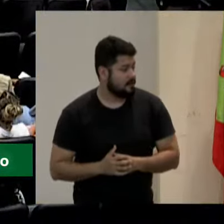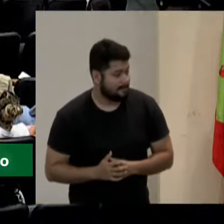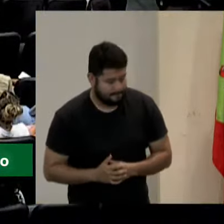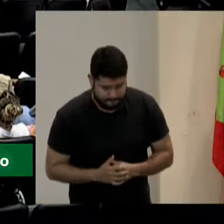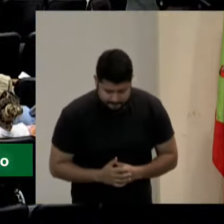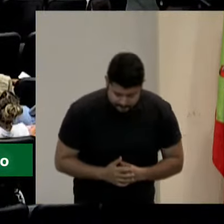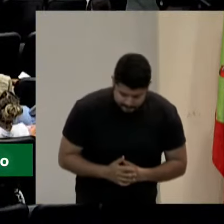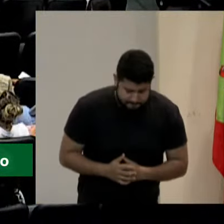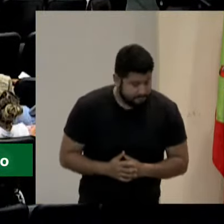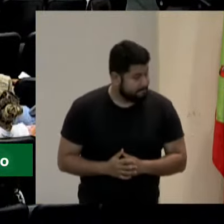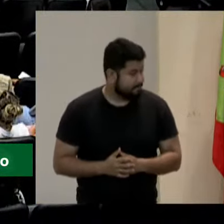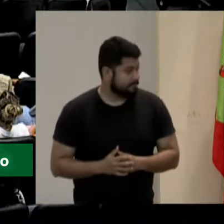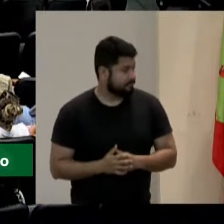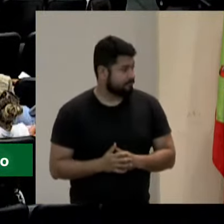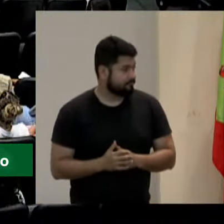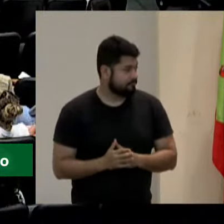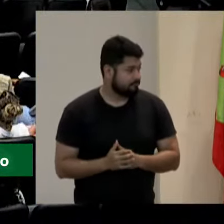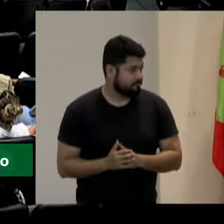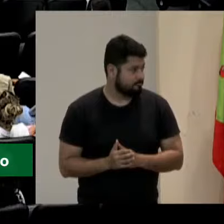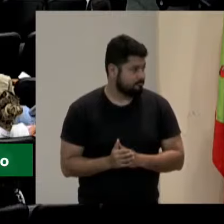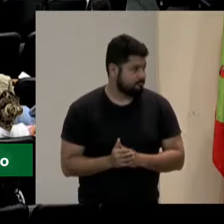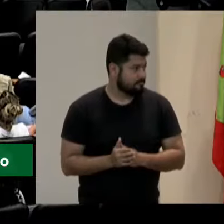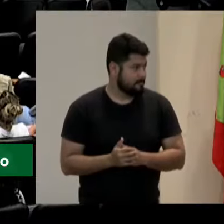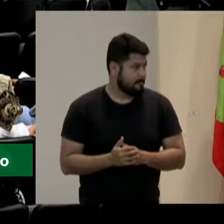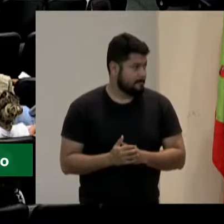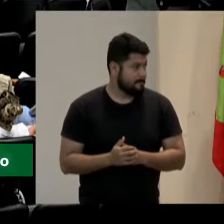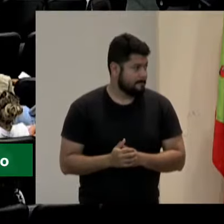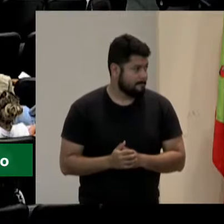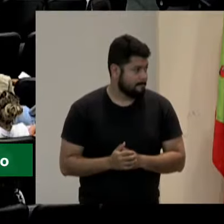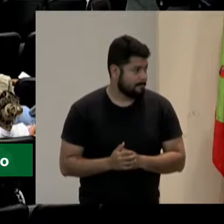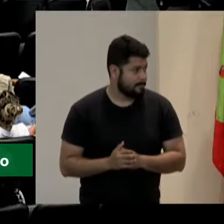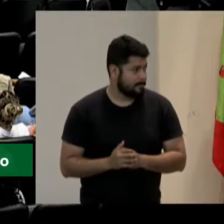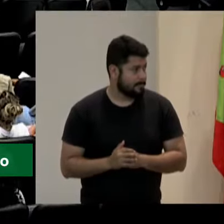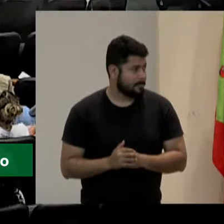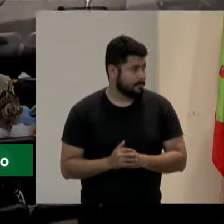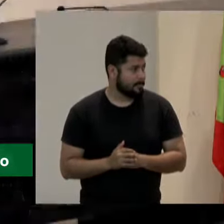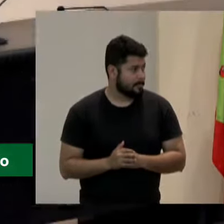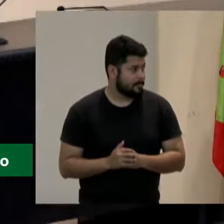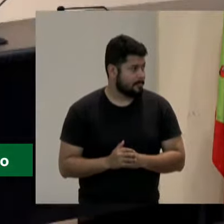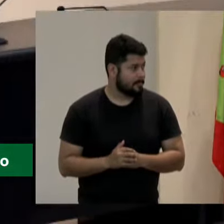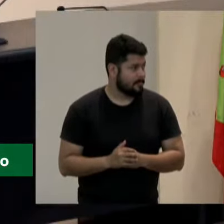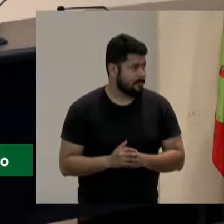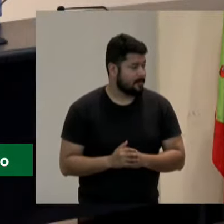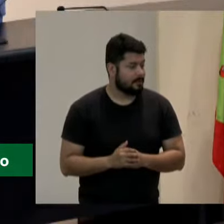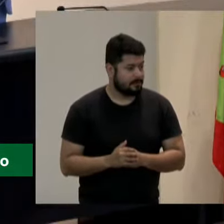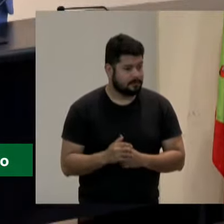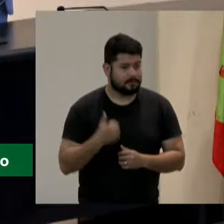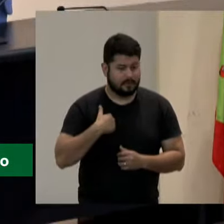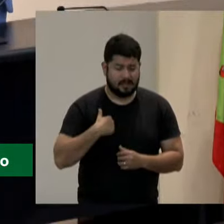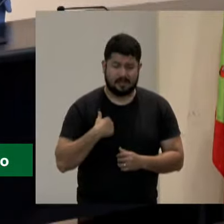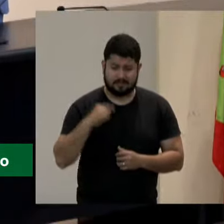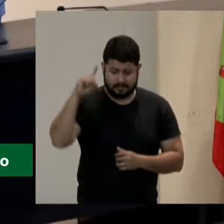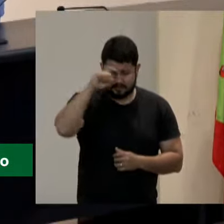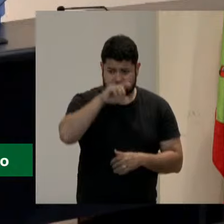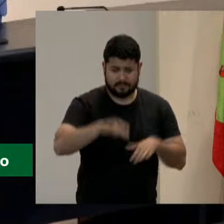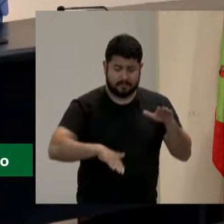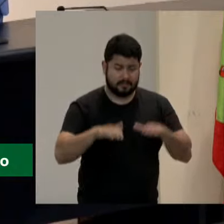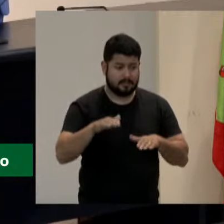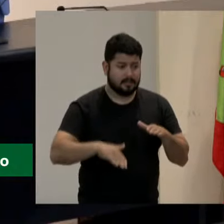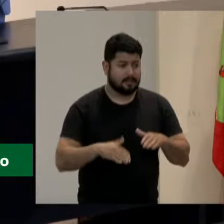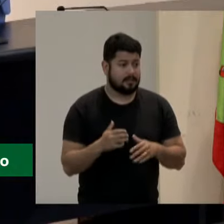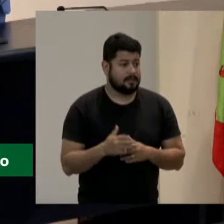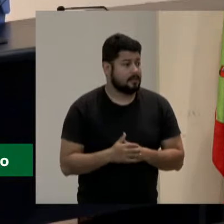do período, até eu terminei a oitava série. Até a oitava série, eu dava trabalho? Sim, porque eu sou pessoa com deficiência e eu dou mais